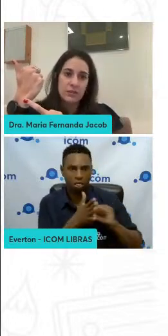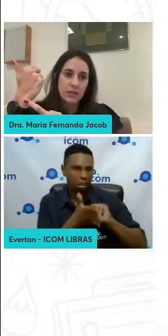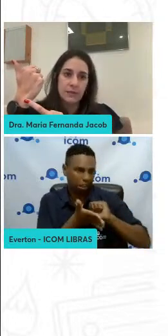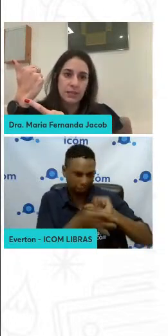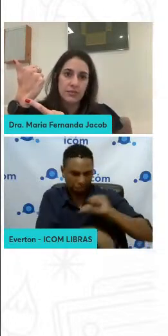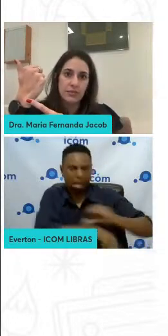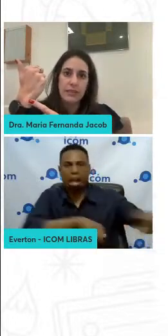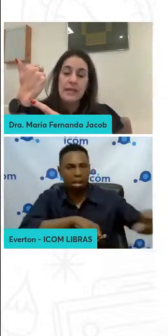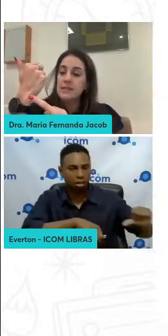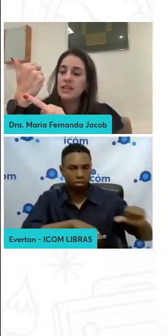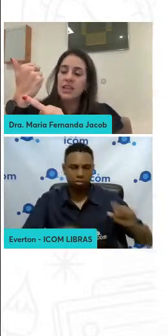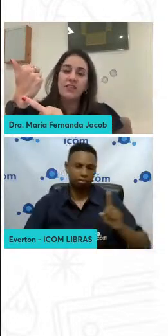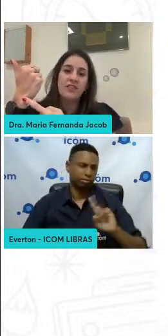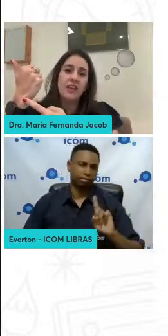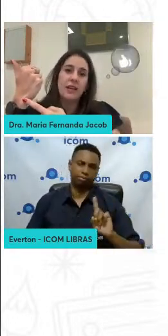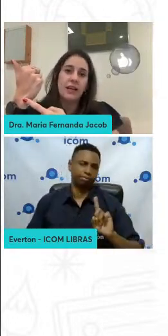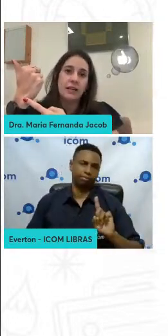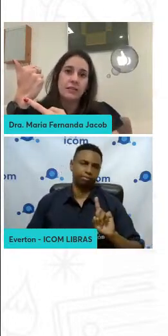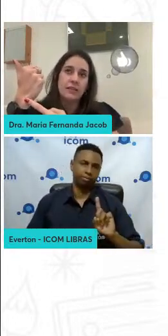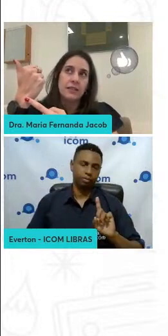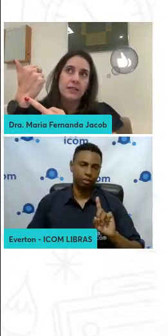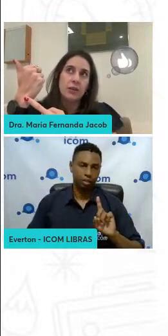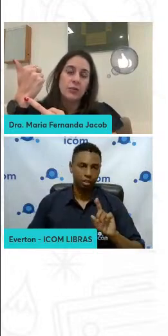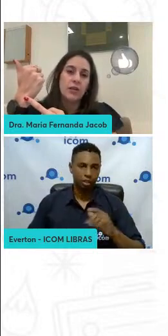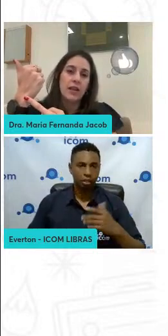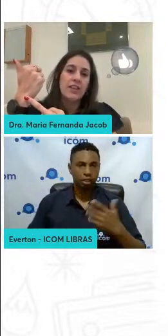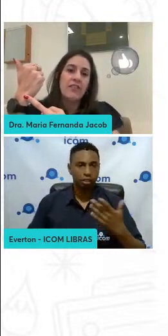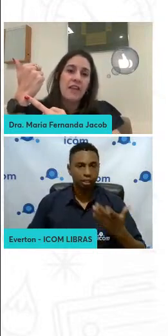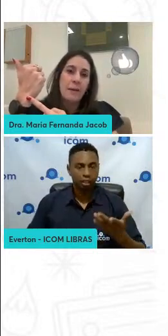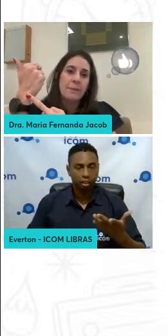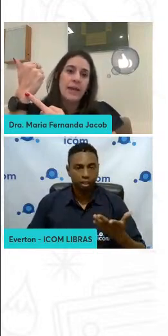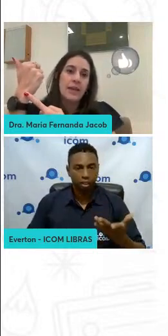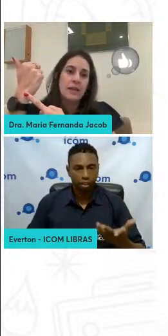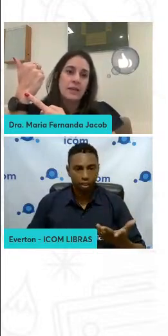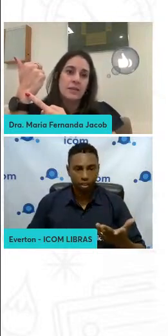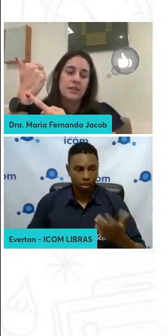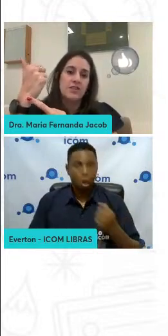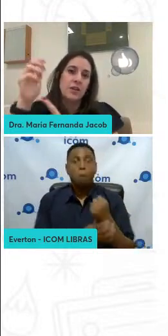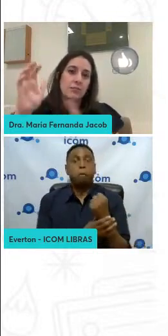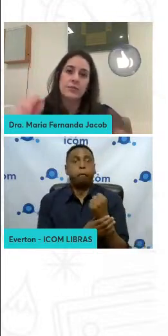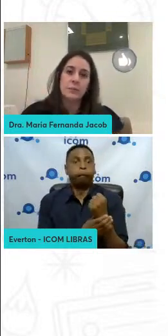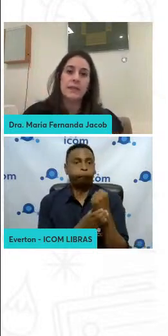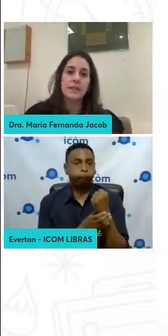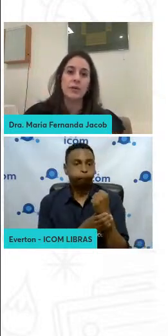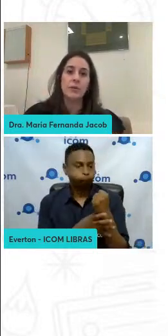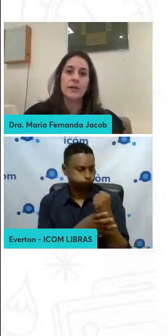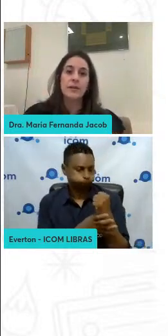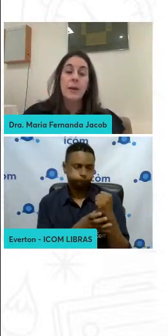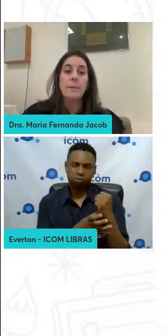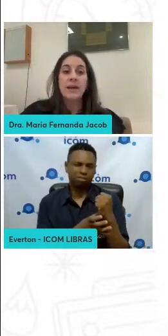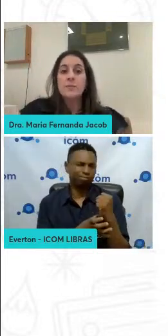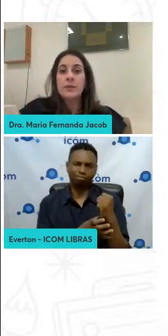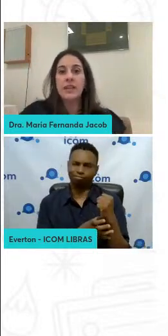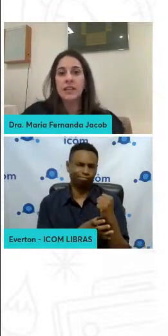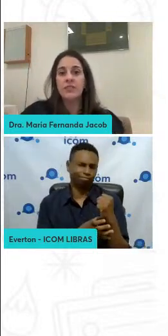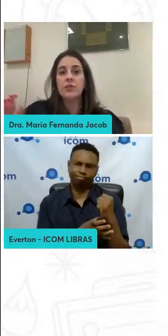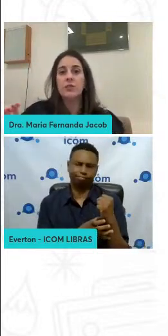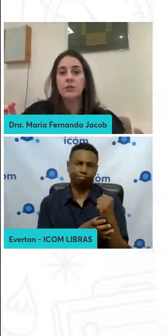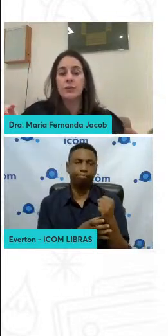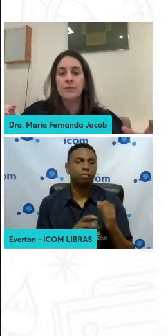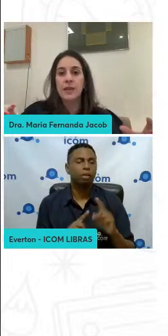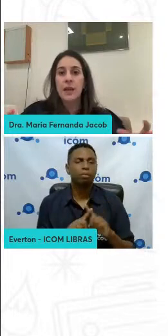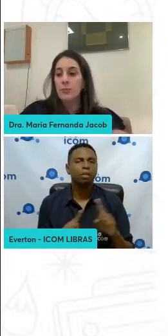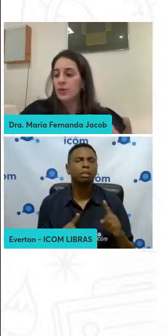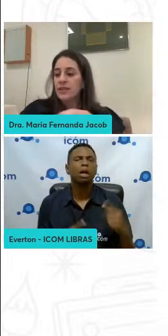Não, necessariamente. Significa que eu inflamei essa região? Também não. Mas por que veio